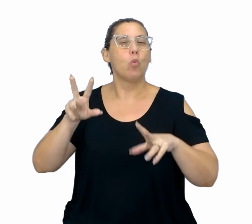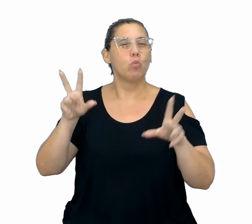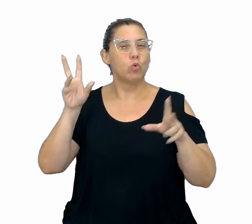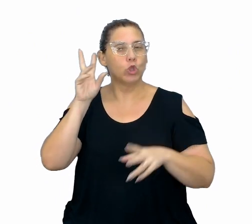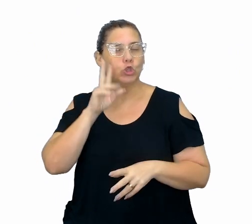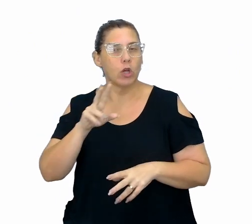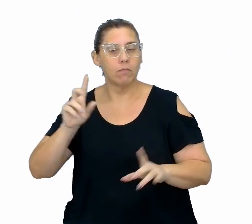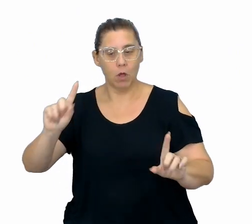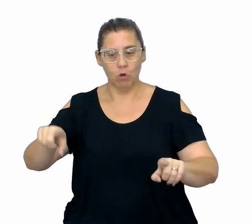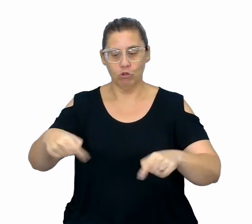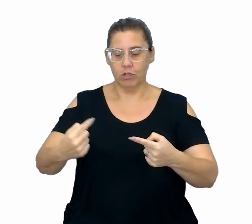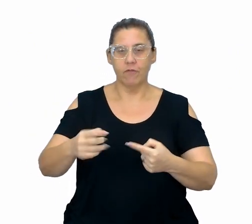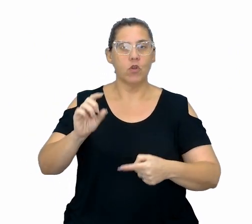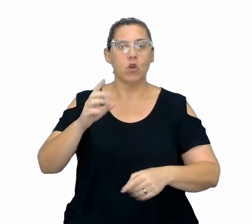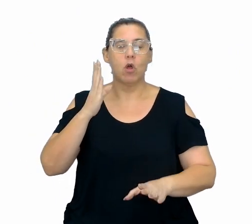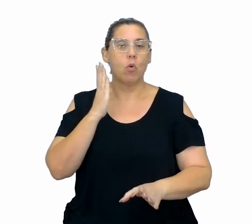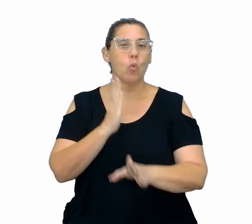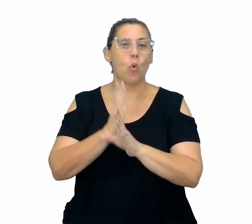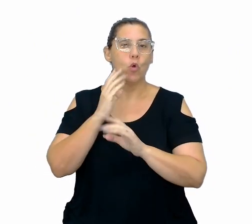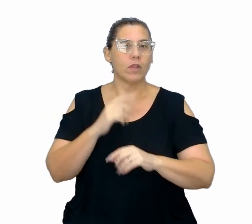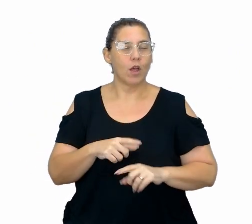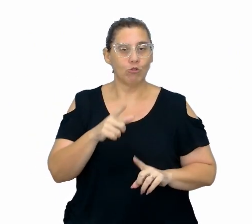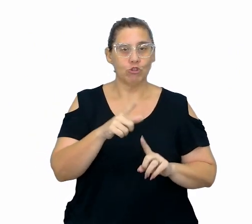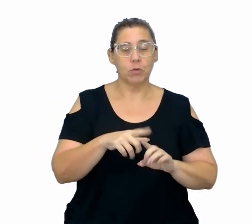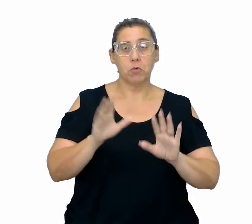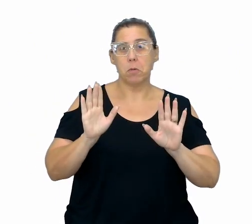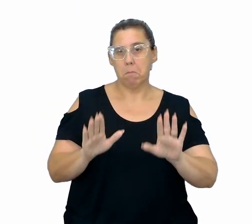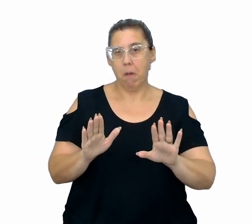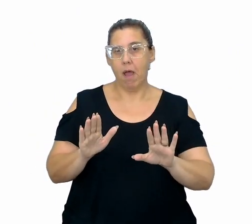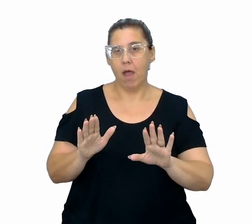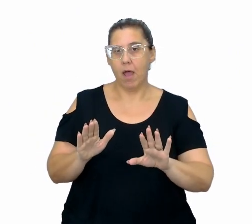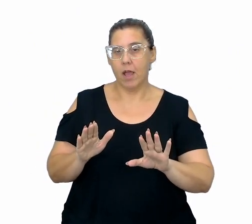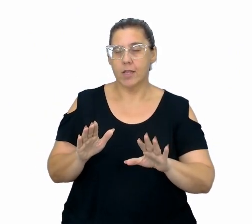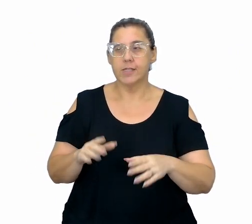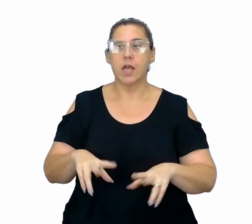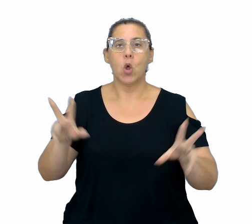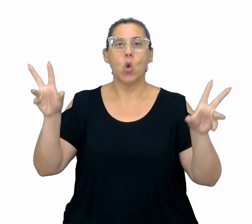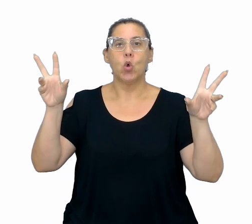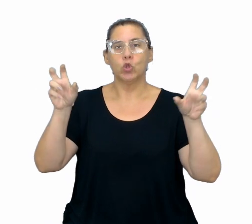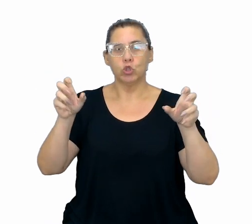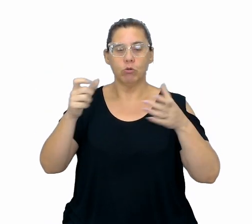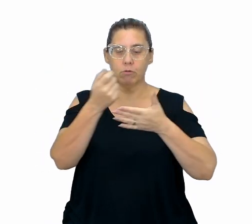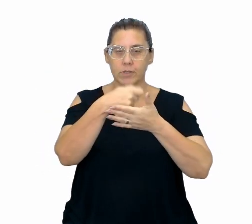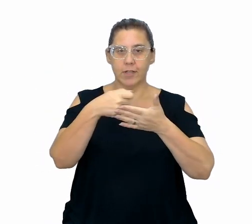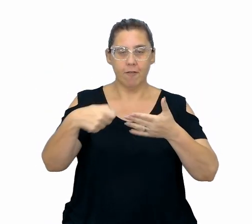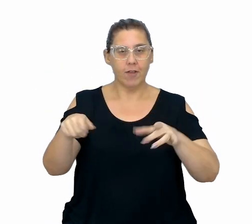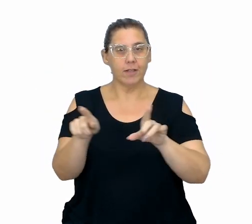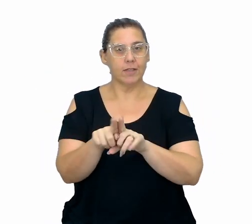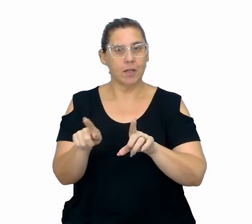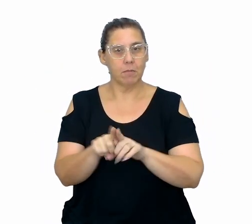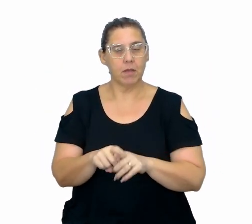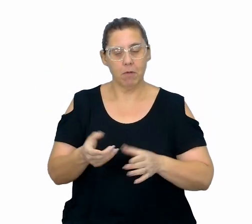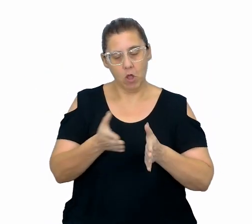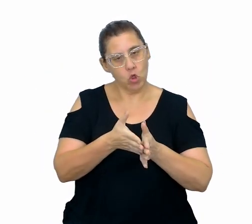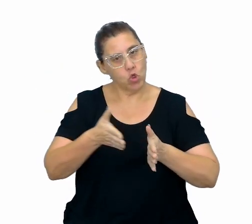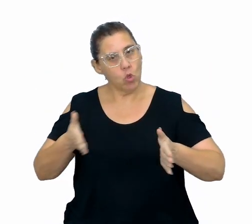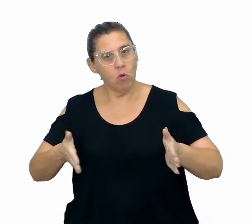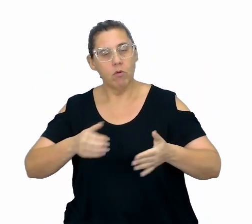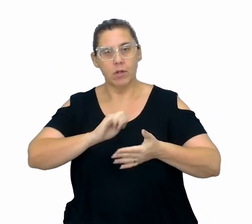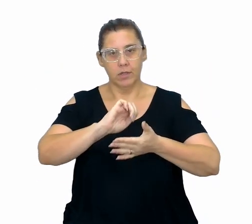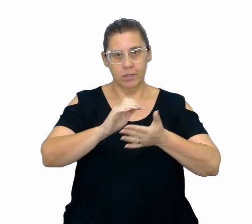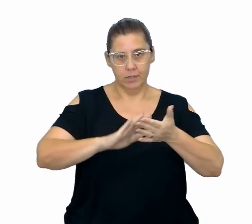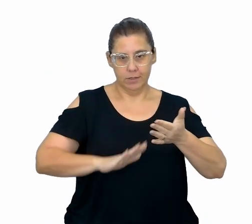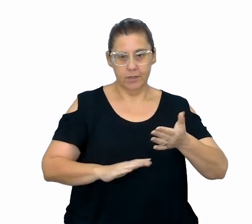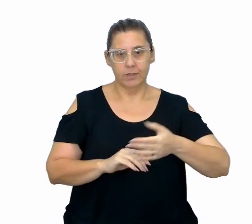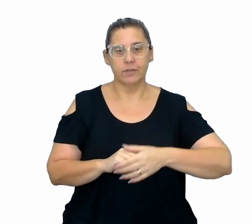que o desafio não é adivinhar seus títulos, mas inferir esses títulos e escrevê-los. E durante a atividade,